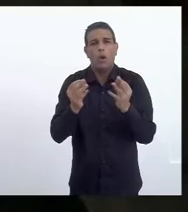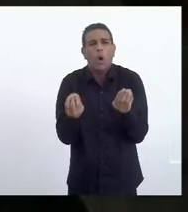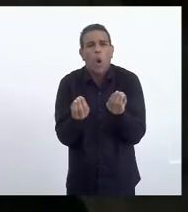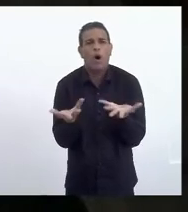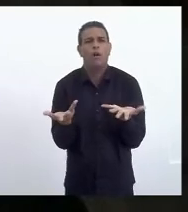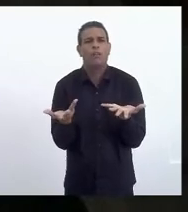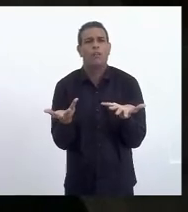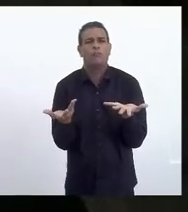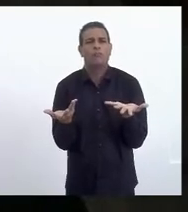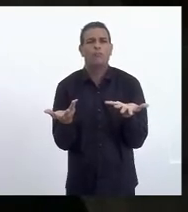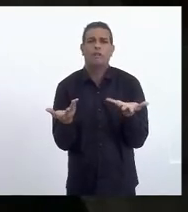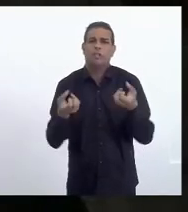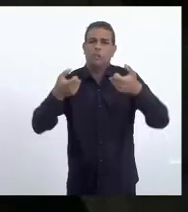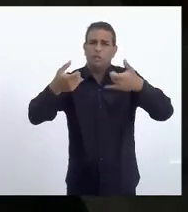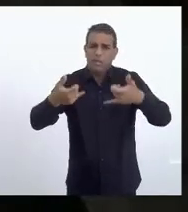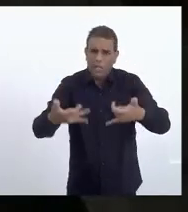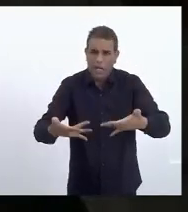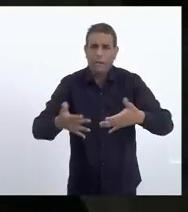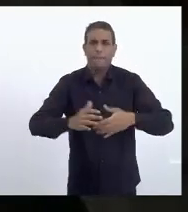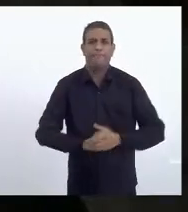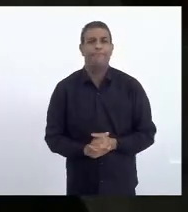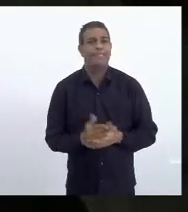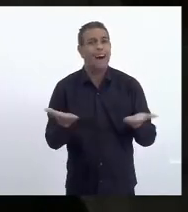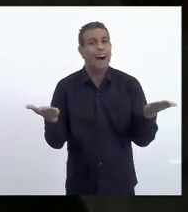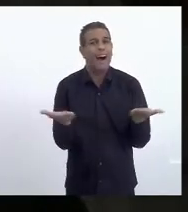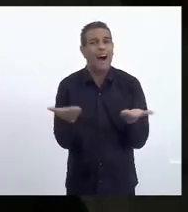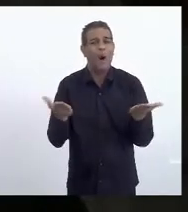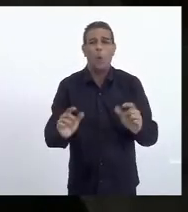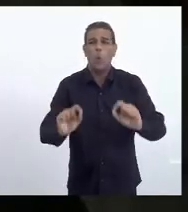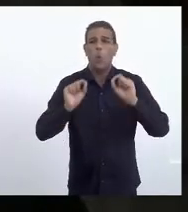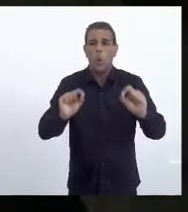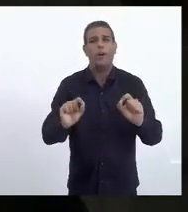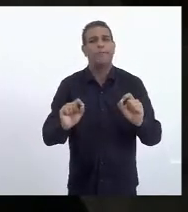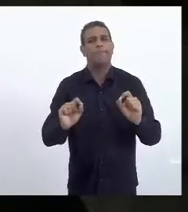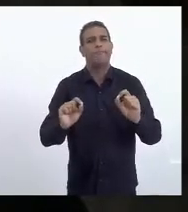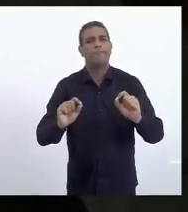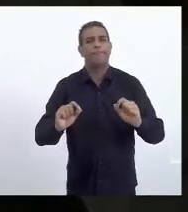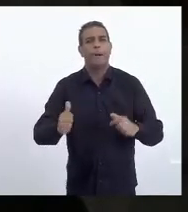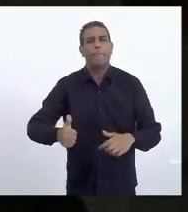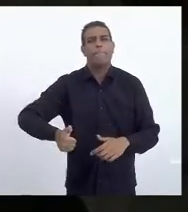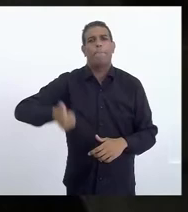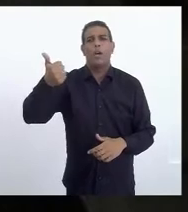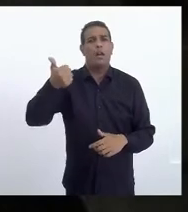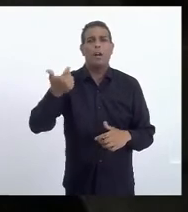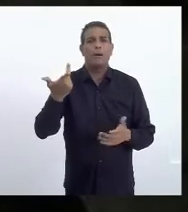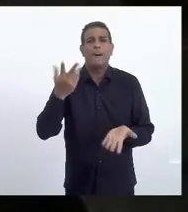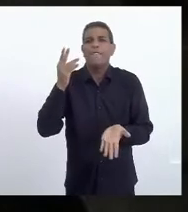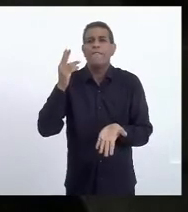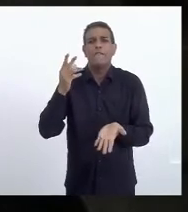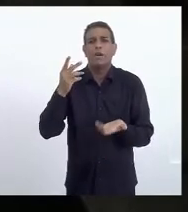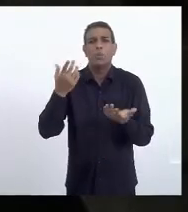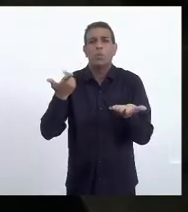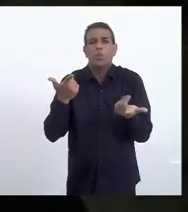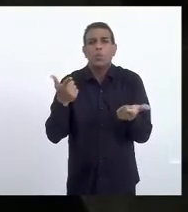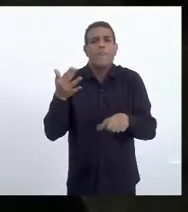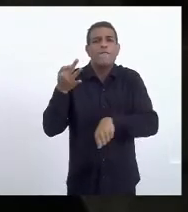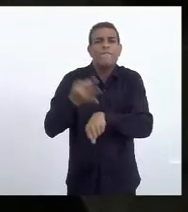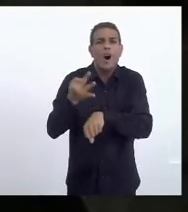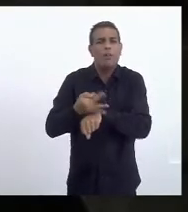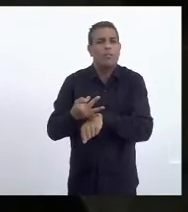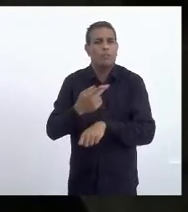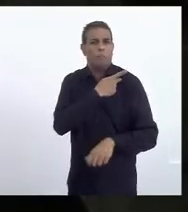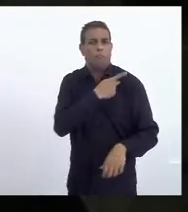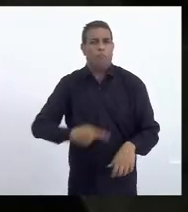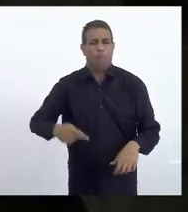chamou muita atenção que era aqui até dizer que nesse caso é até melhor que não vai mesmo é até melhor que não vai mesmo